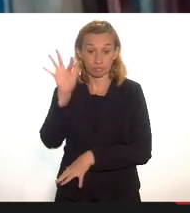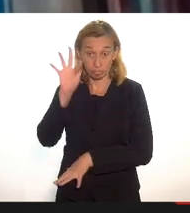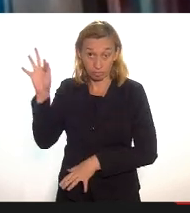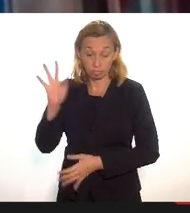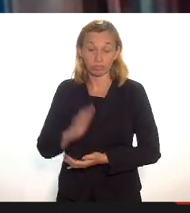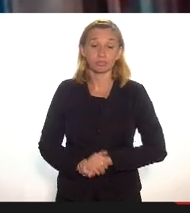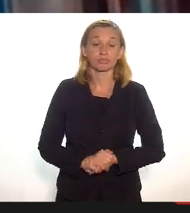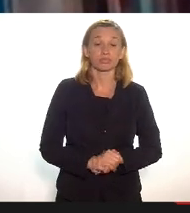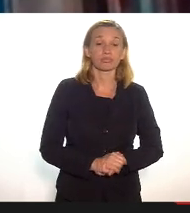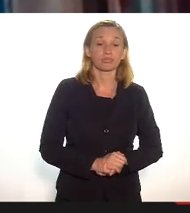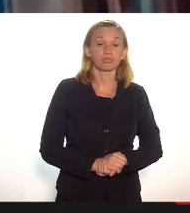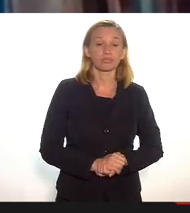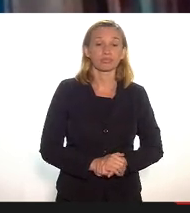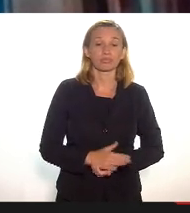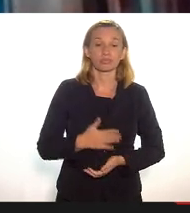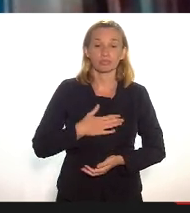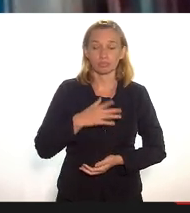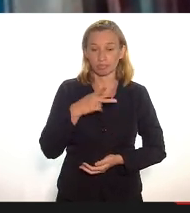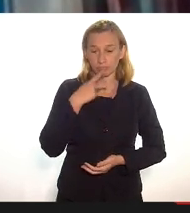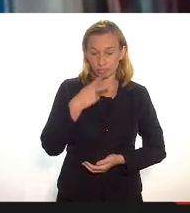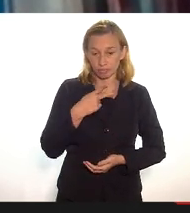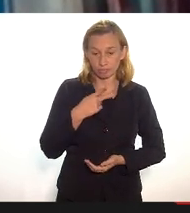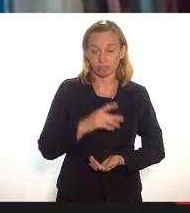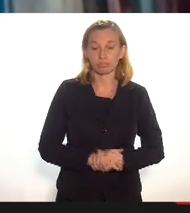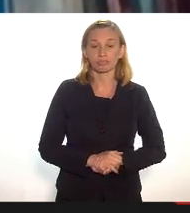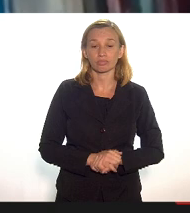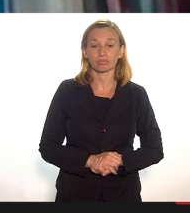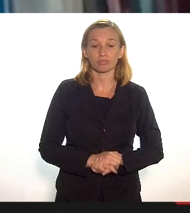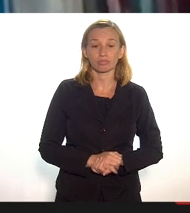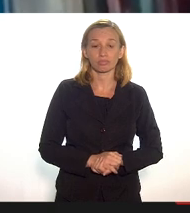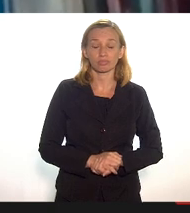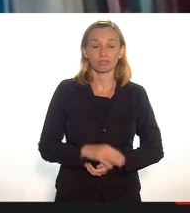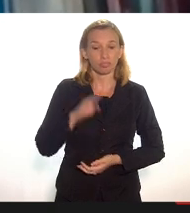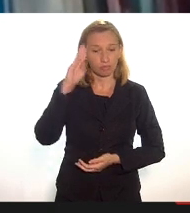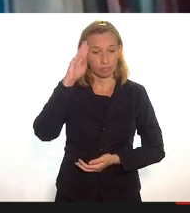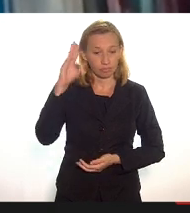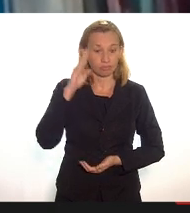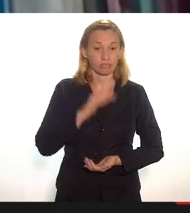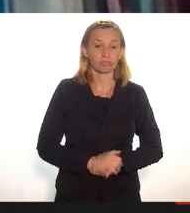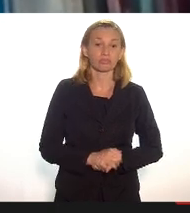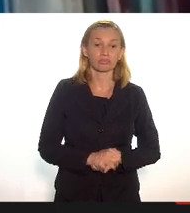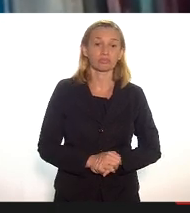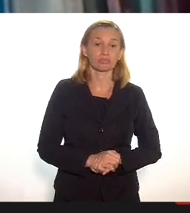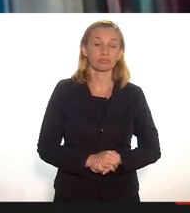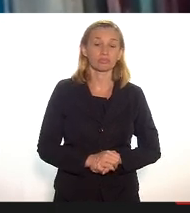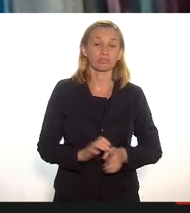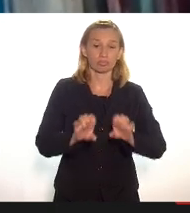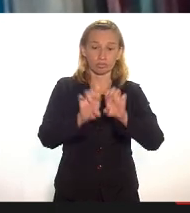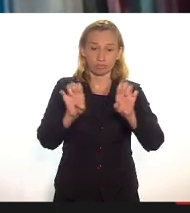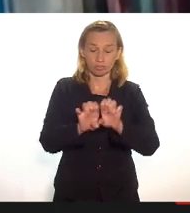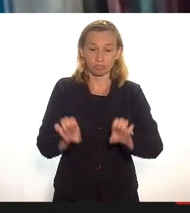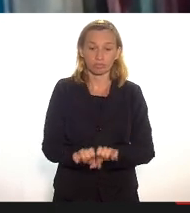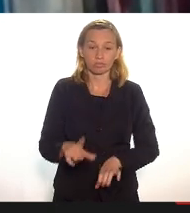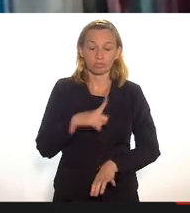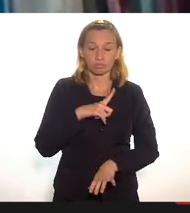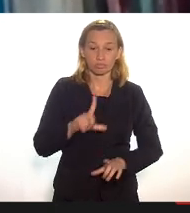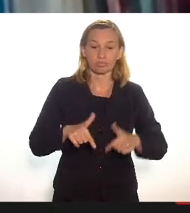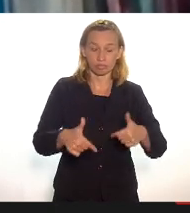isso. Então, essa é uma das principais estruturas que a gente tem fazendo, né?